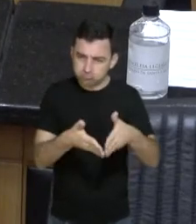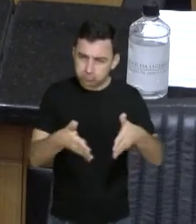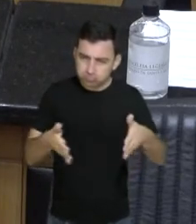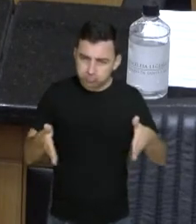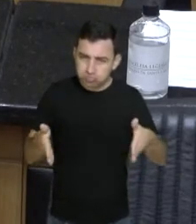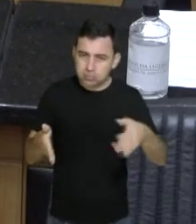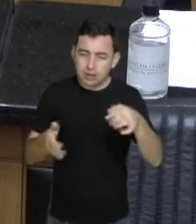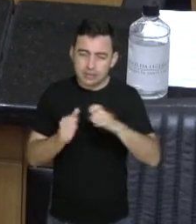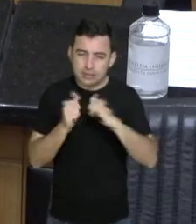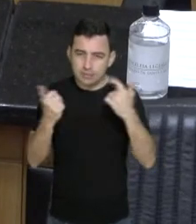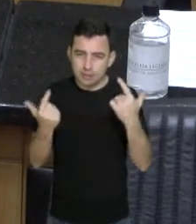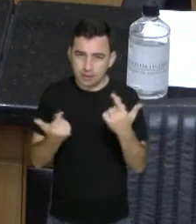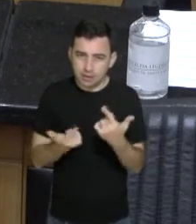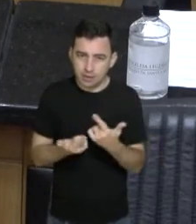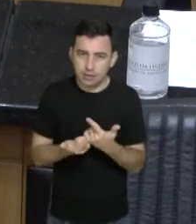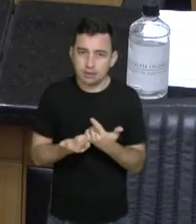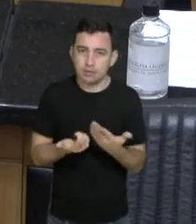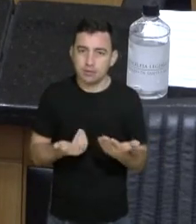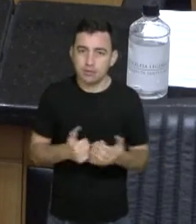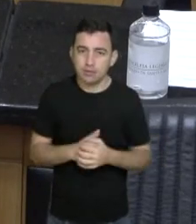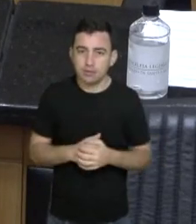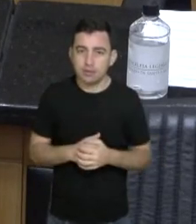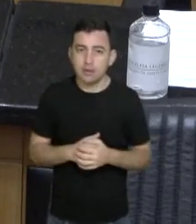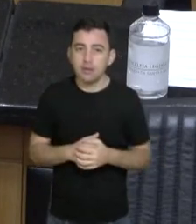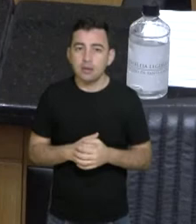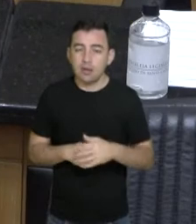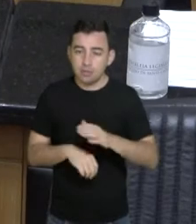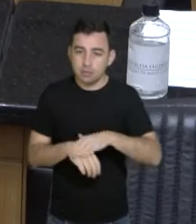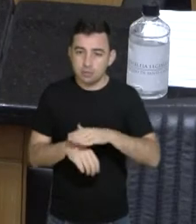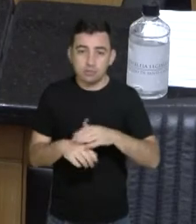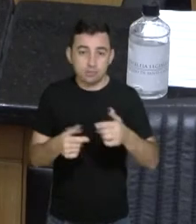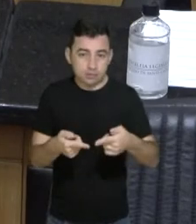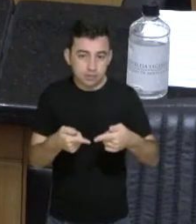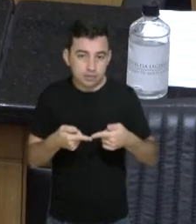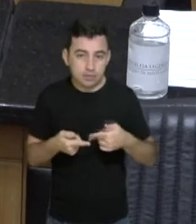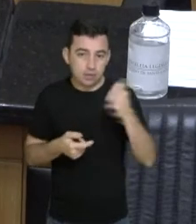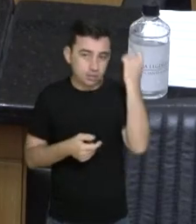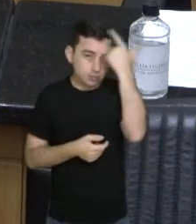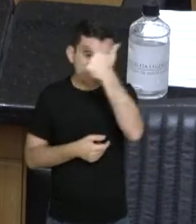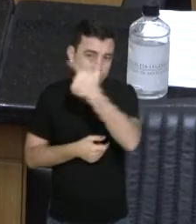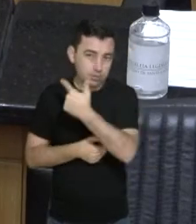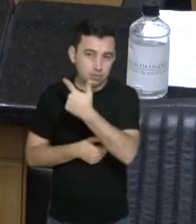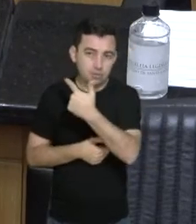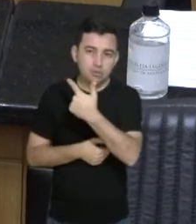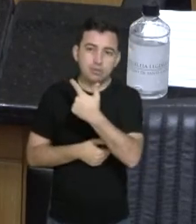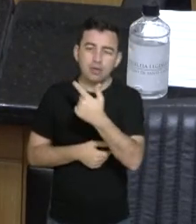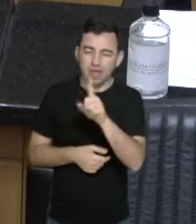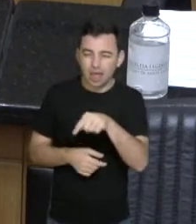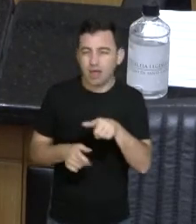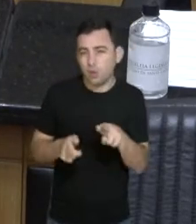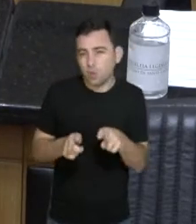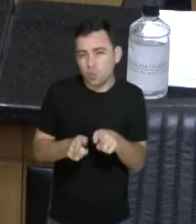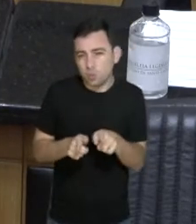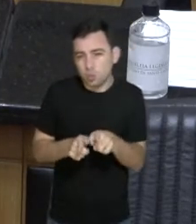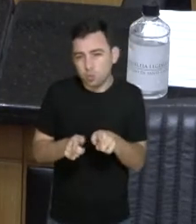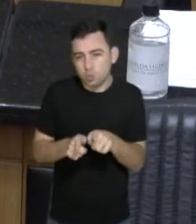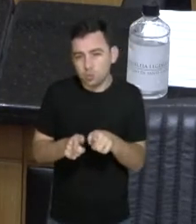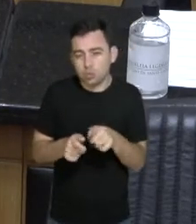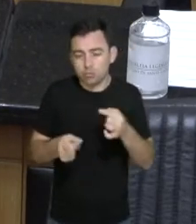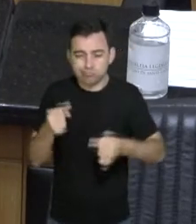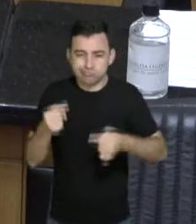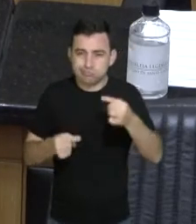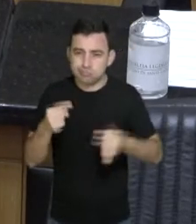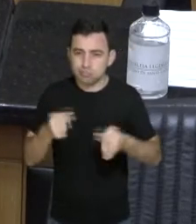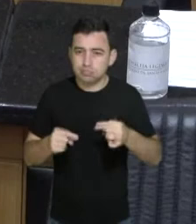Assembleia, em função da licença do deputado Altair Silva, é muito curto, até para debatê-los